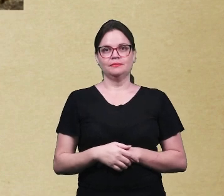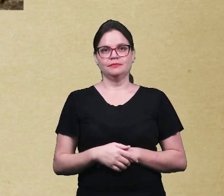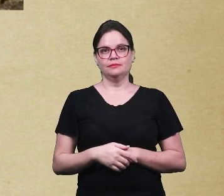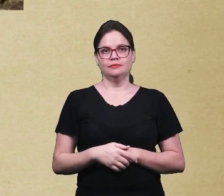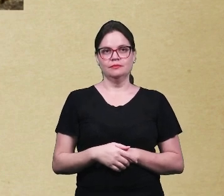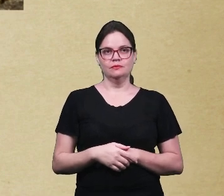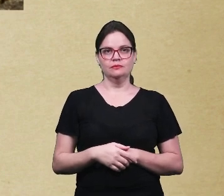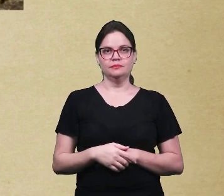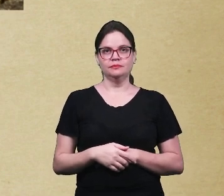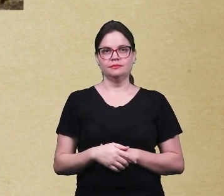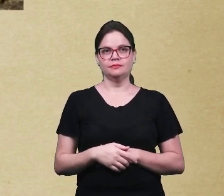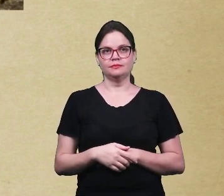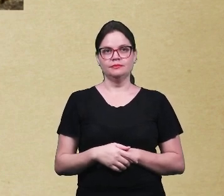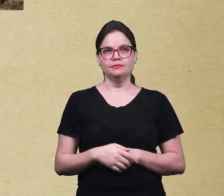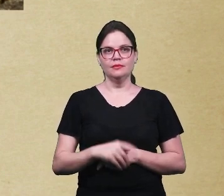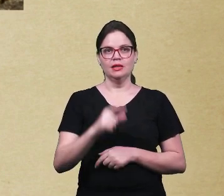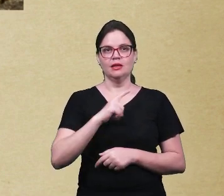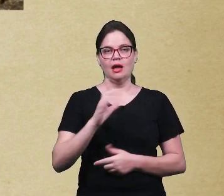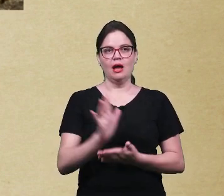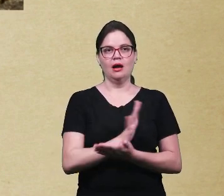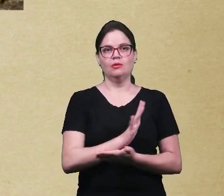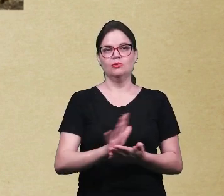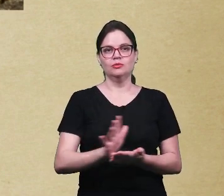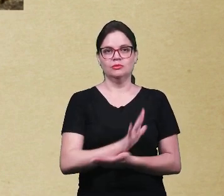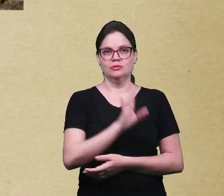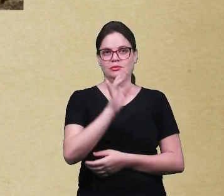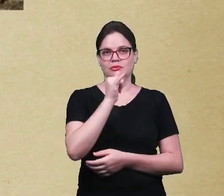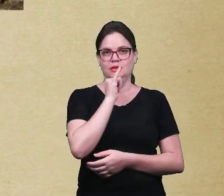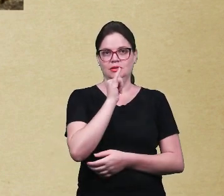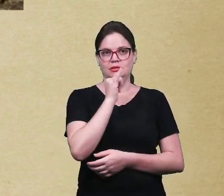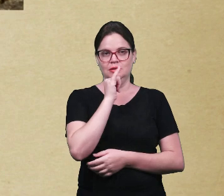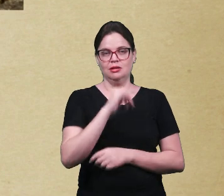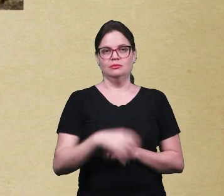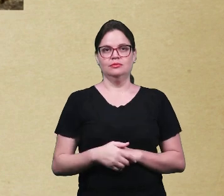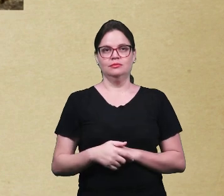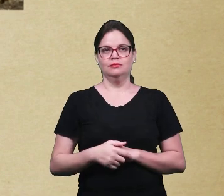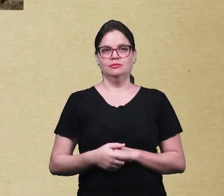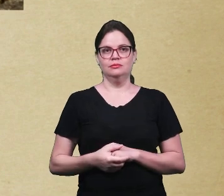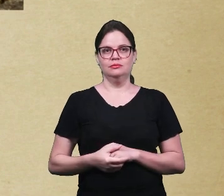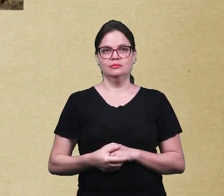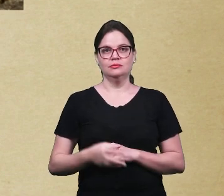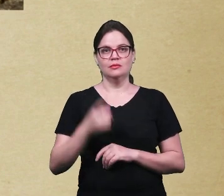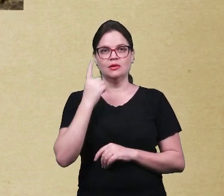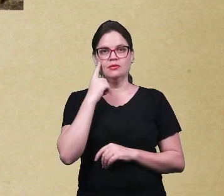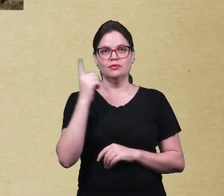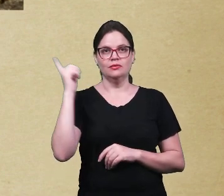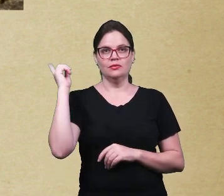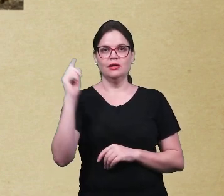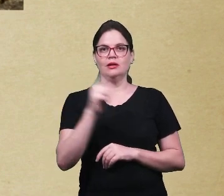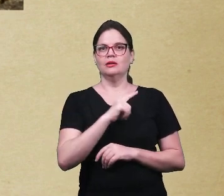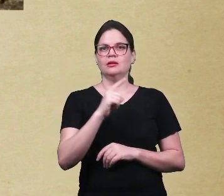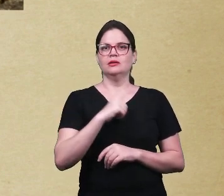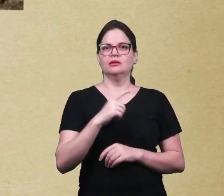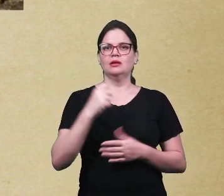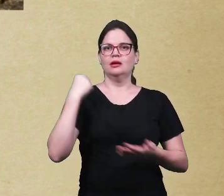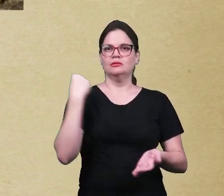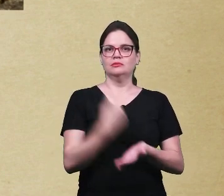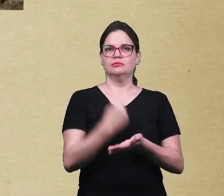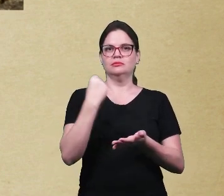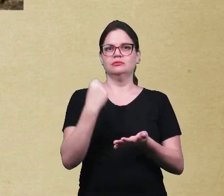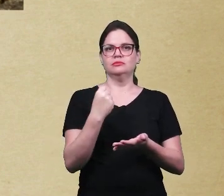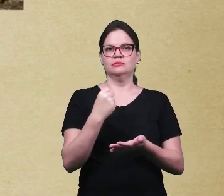quadro, mostra alguns exemplos o Códice de Leningrado, o Códice de Alepo.